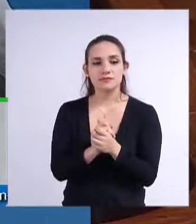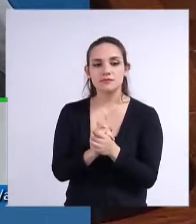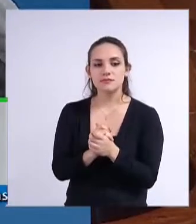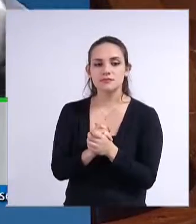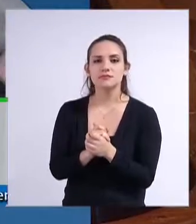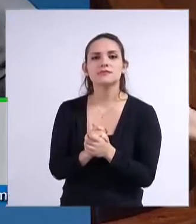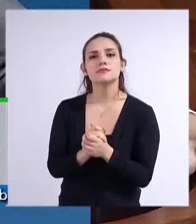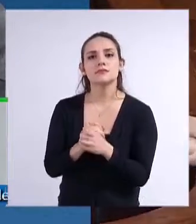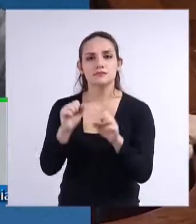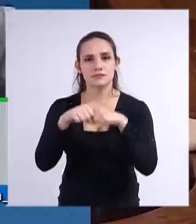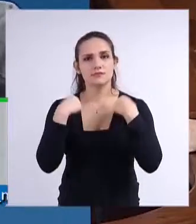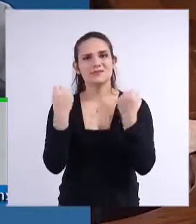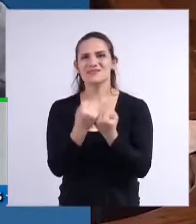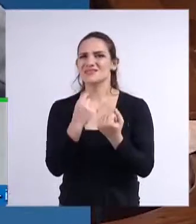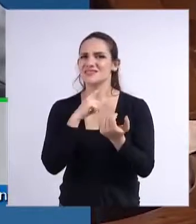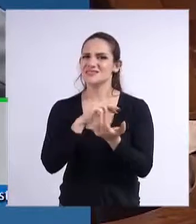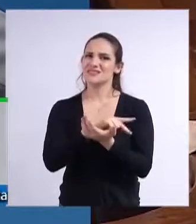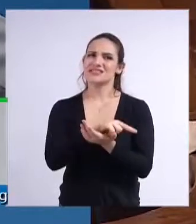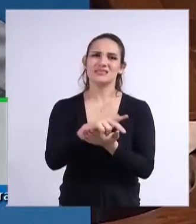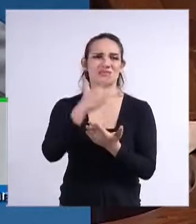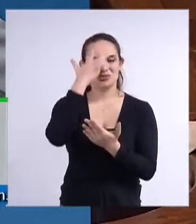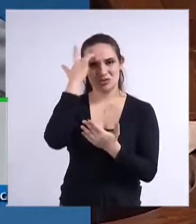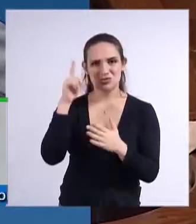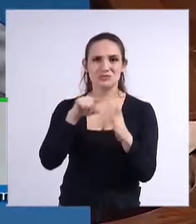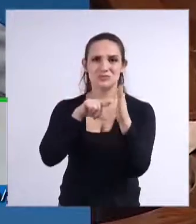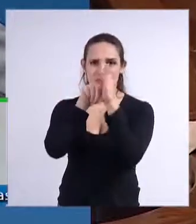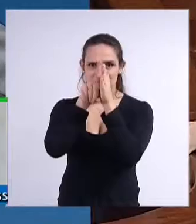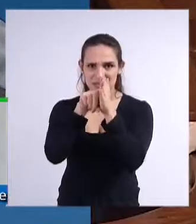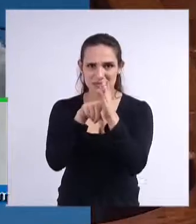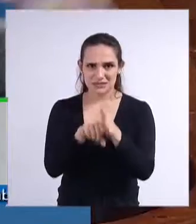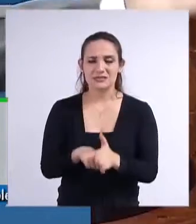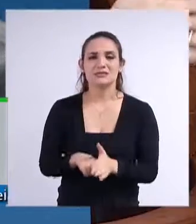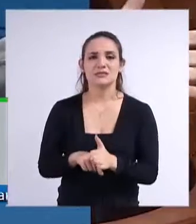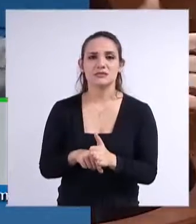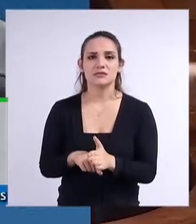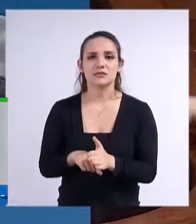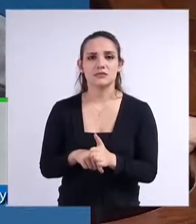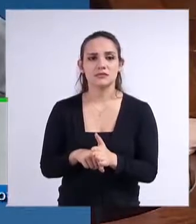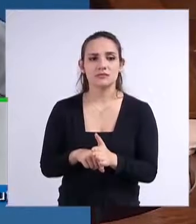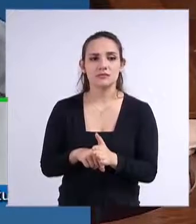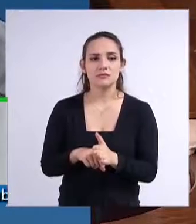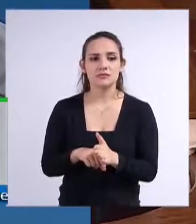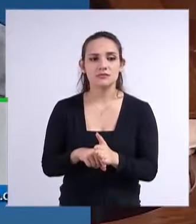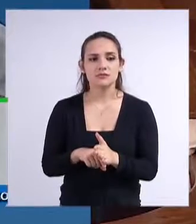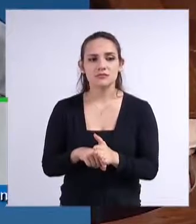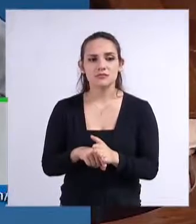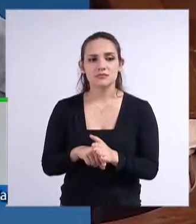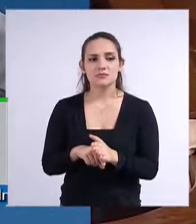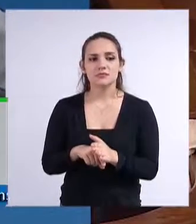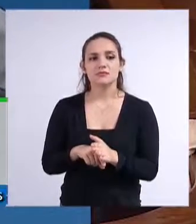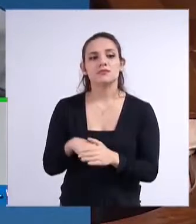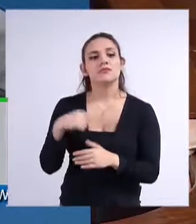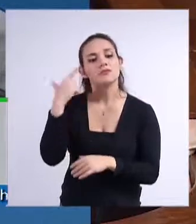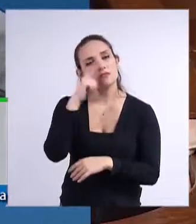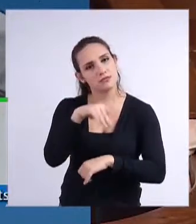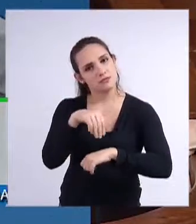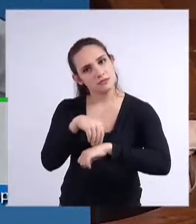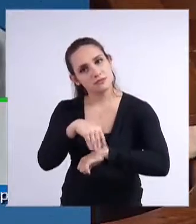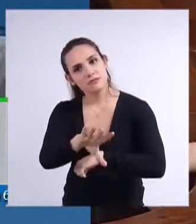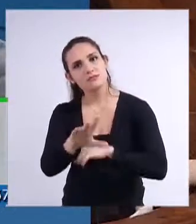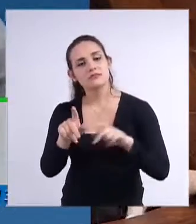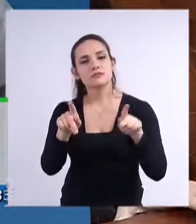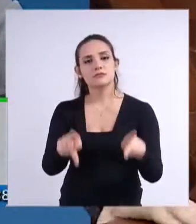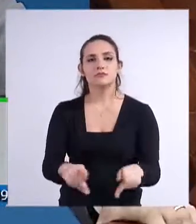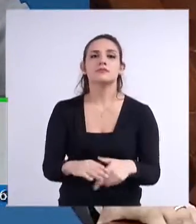vários pesquisadores para poder passar para a nossa população essas informações,